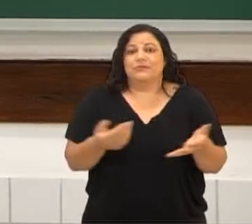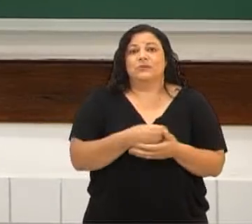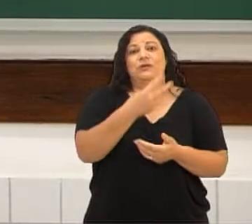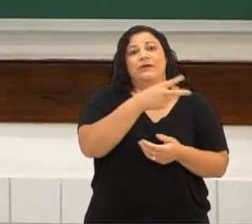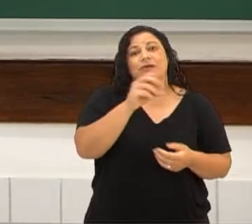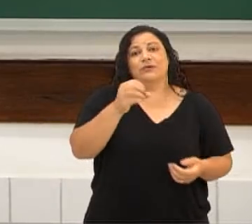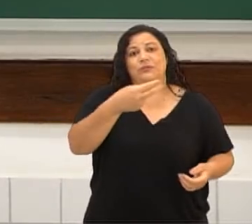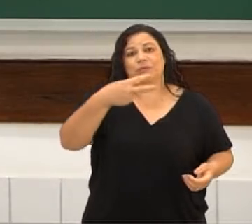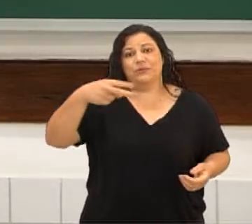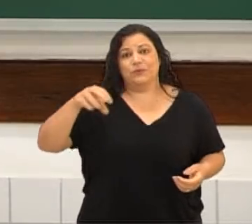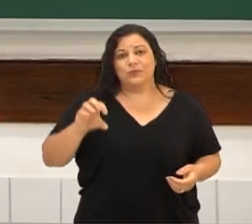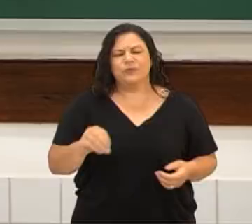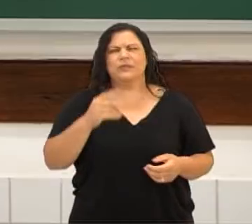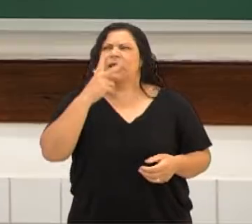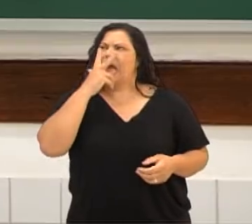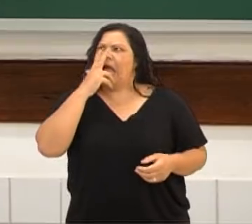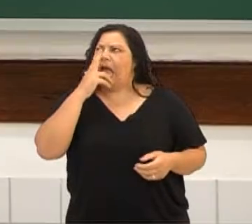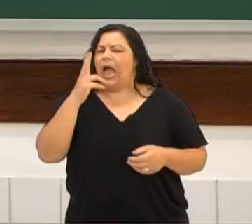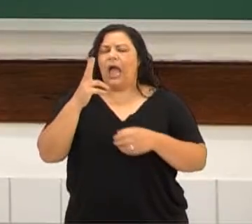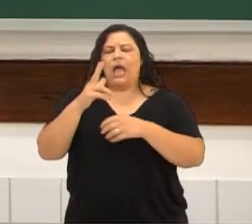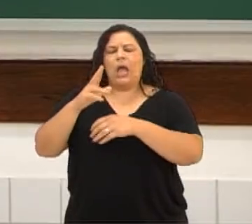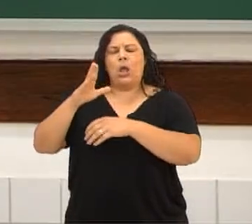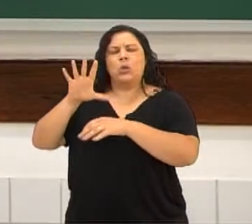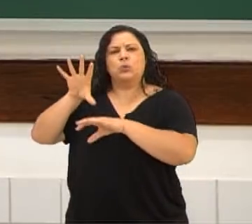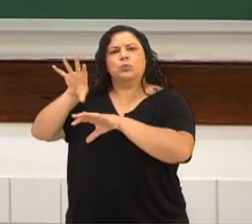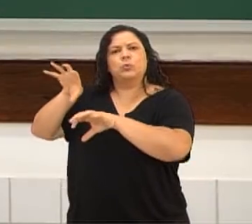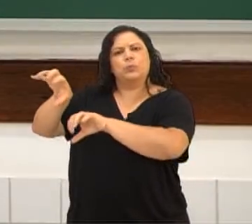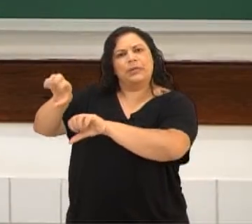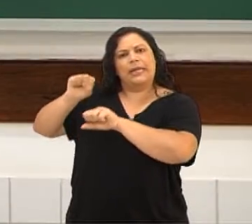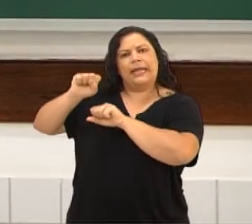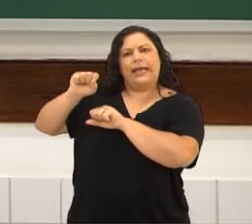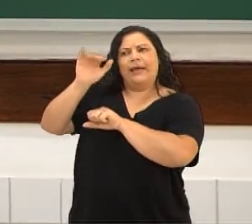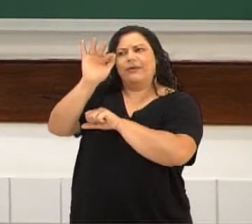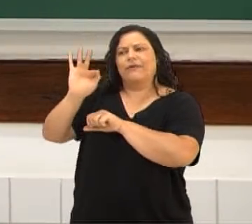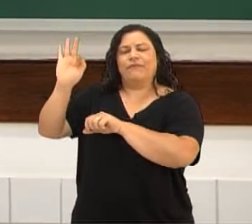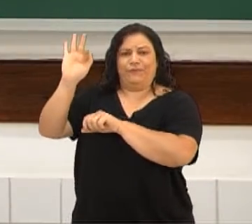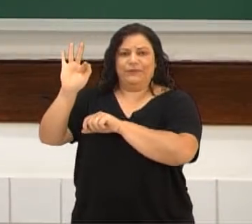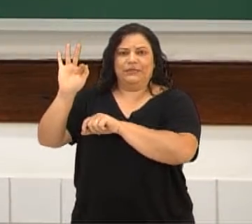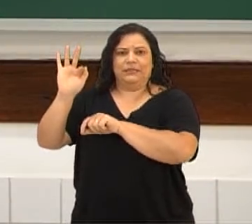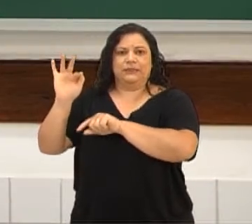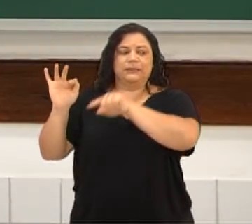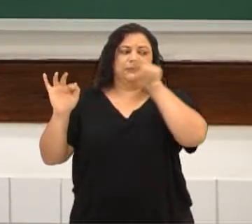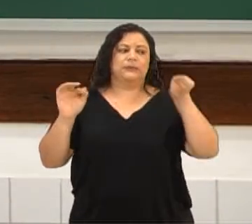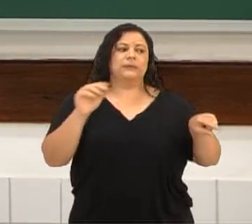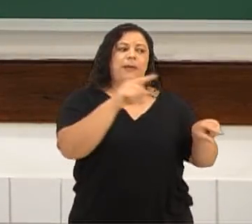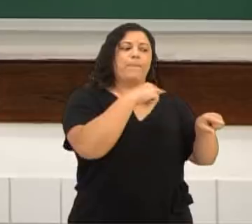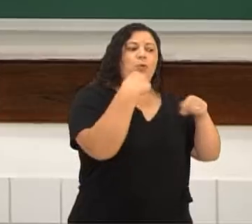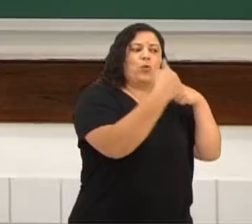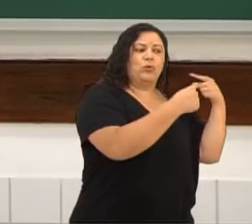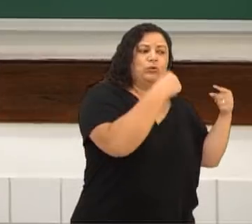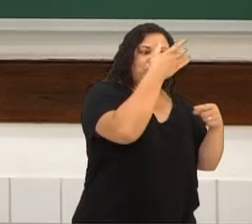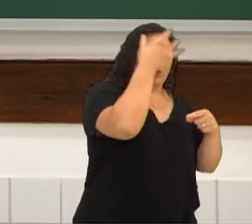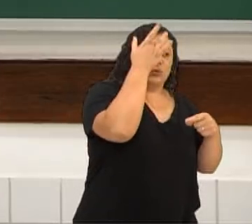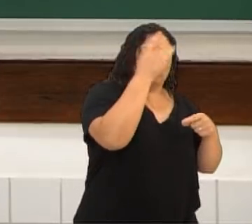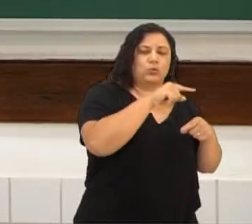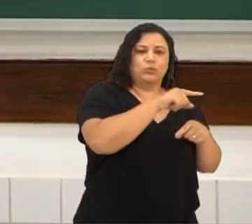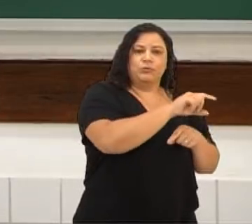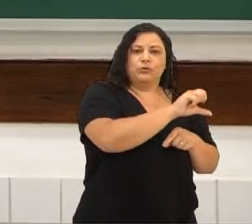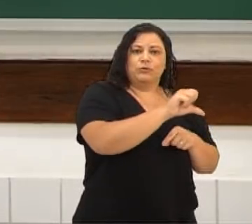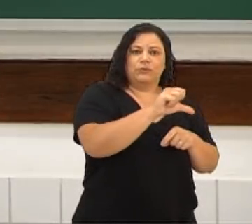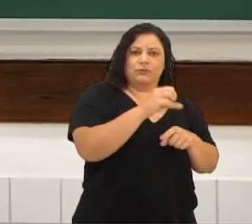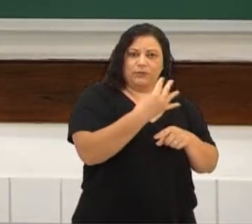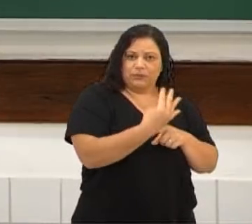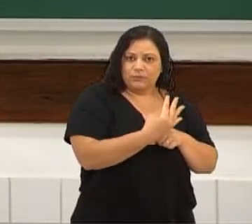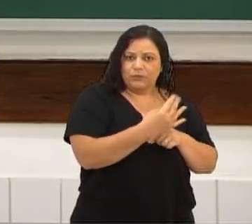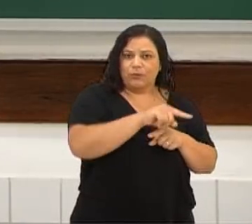se não me engano eles capturaram ele na França, né, depois, isso aconteceu no ano de 94, né, quantos anos se passaram. Ele já foi